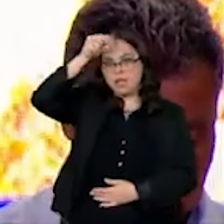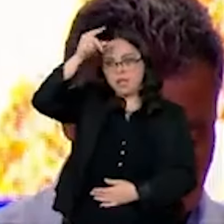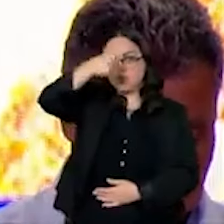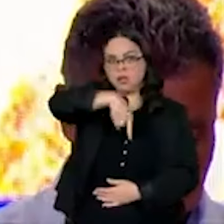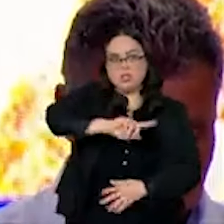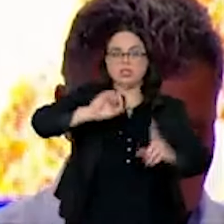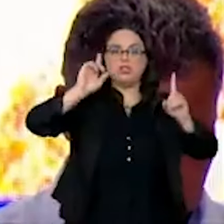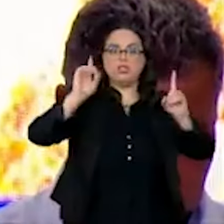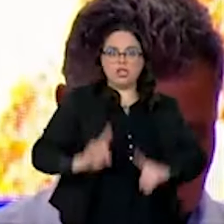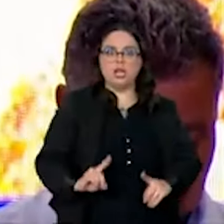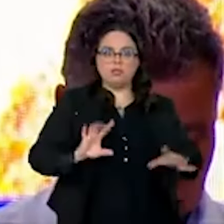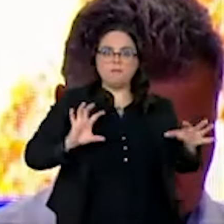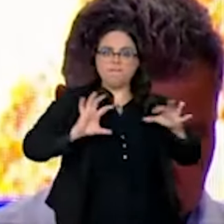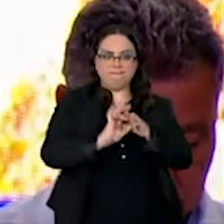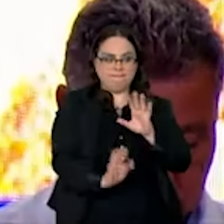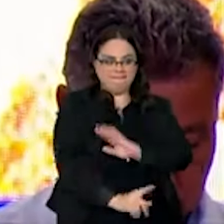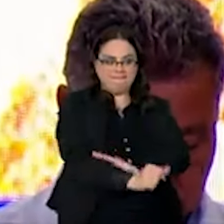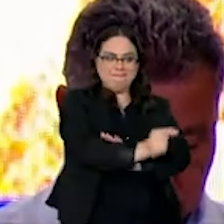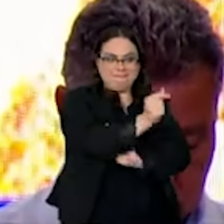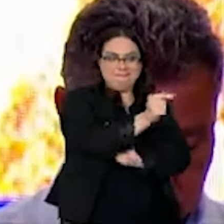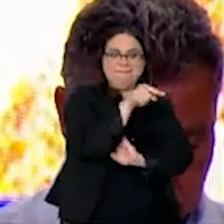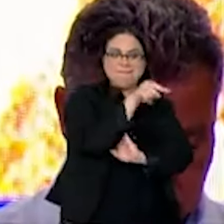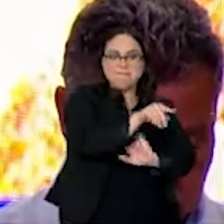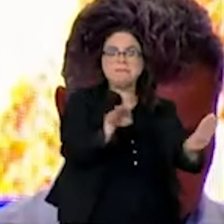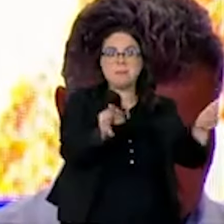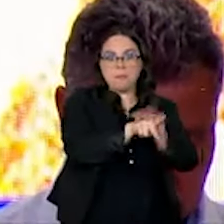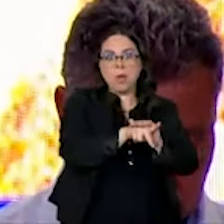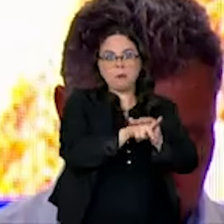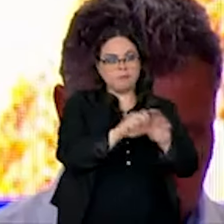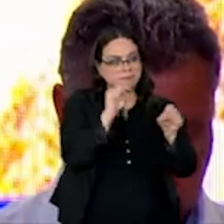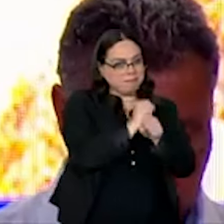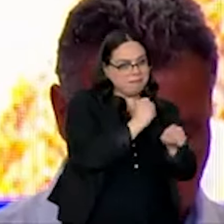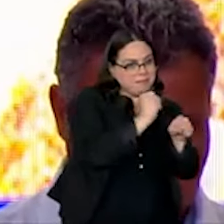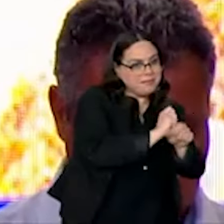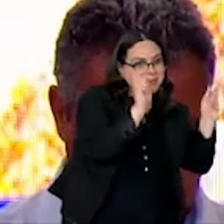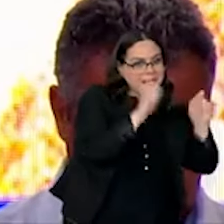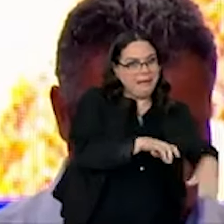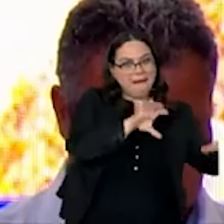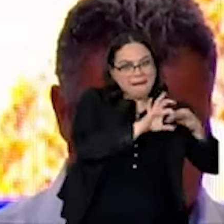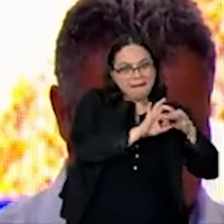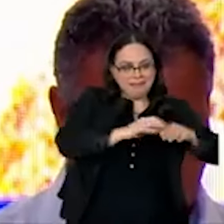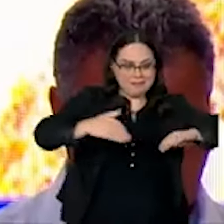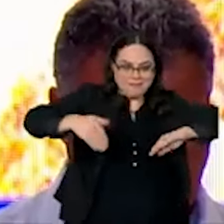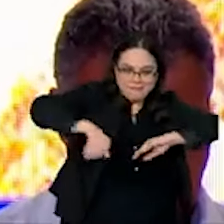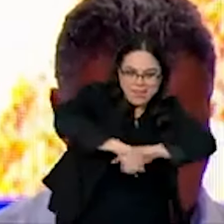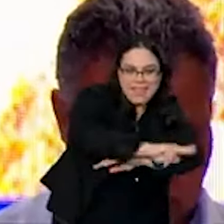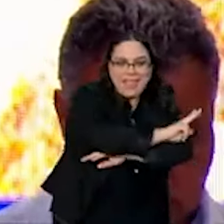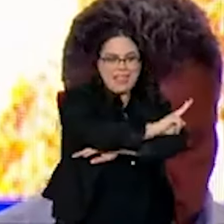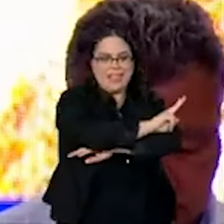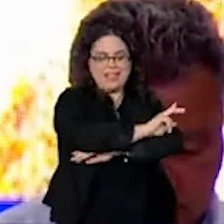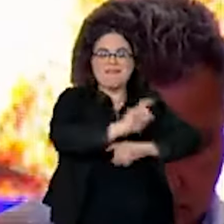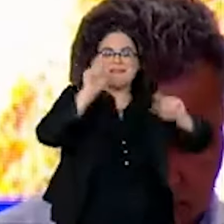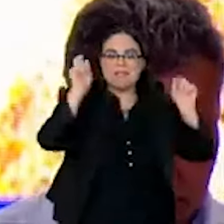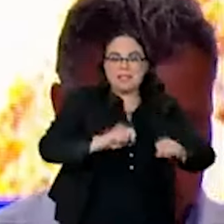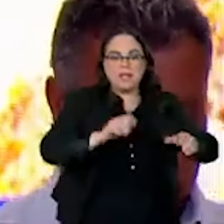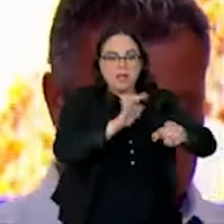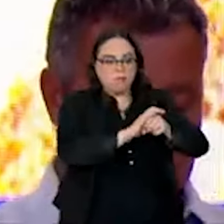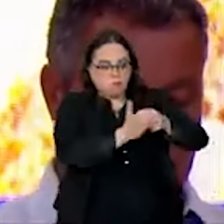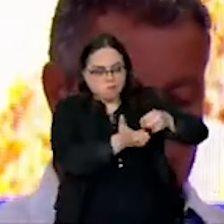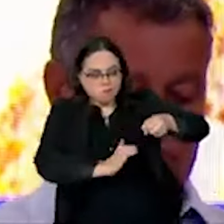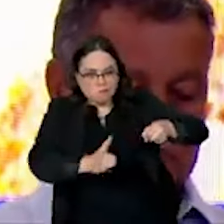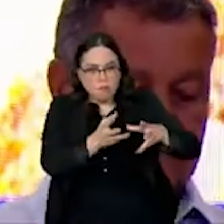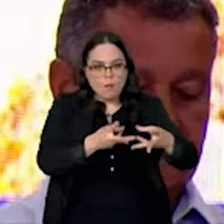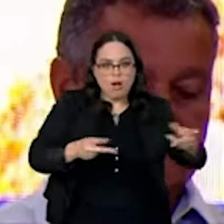o direito de ter um dinheiro para fazer a sua obra, para fazer a sua avenida, para fazer o seu esgoto,